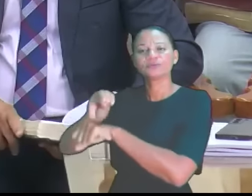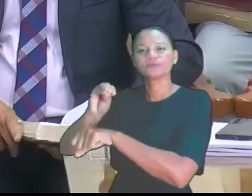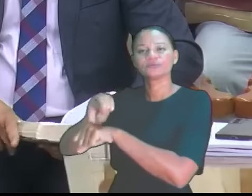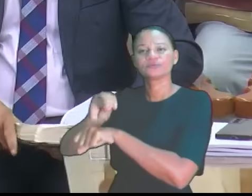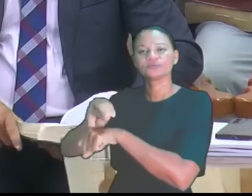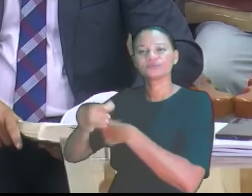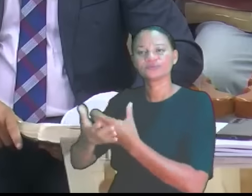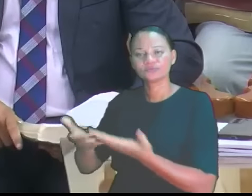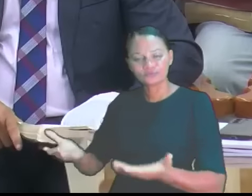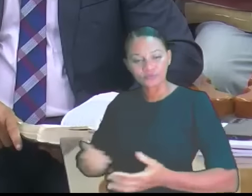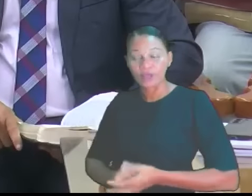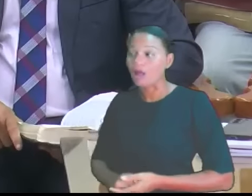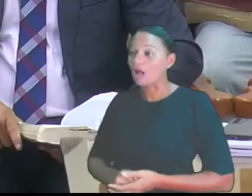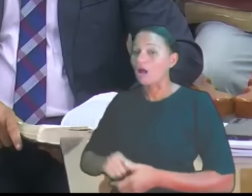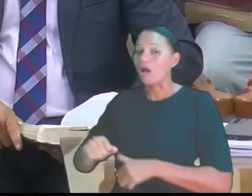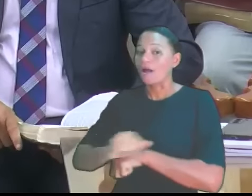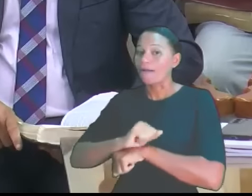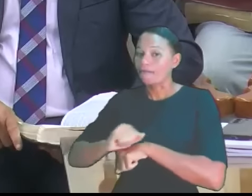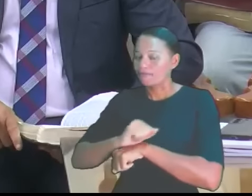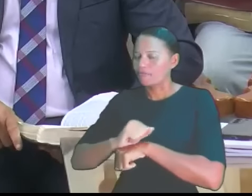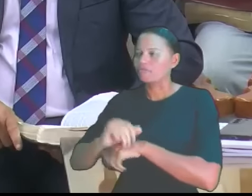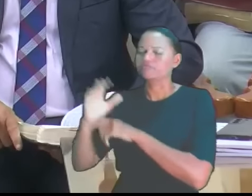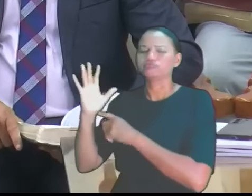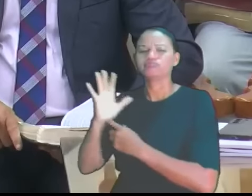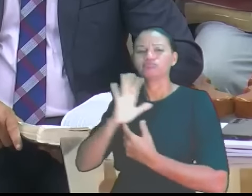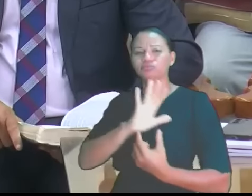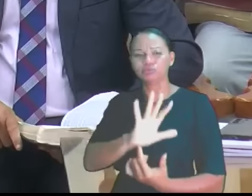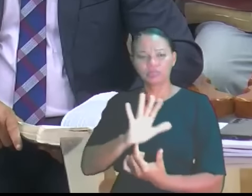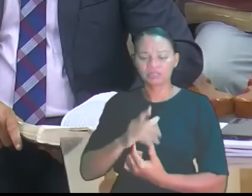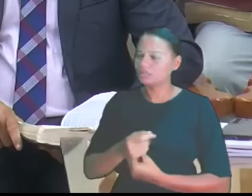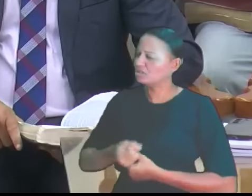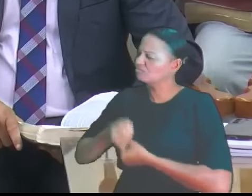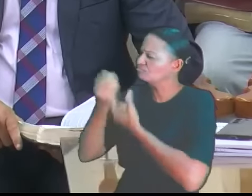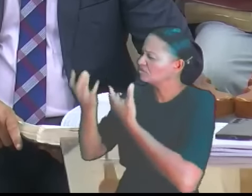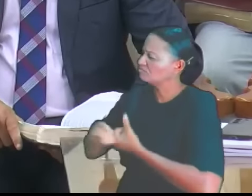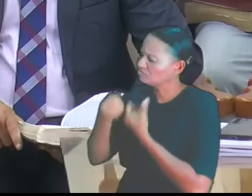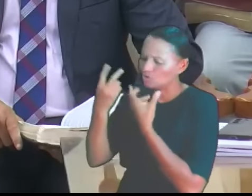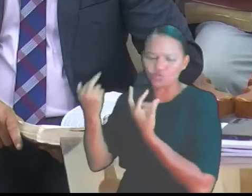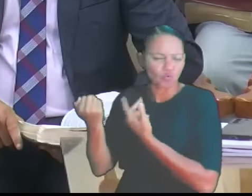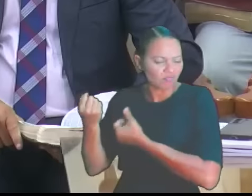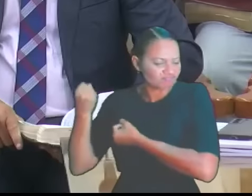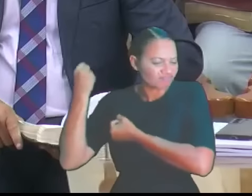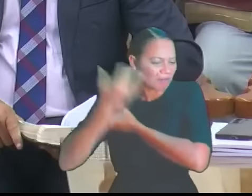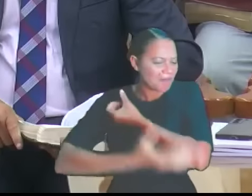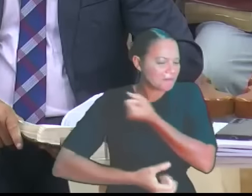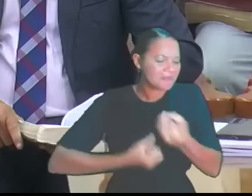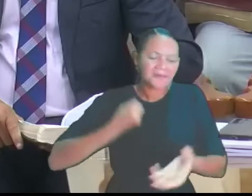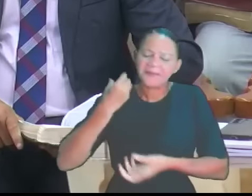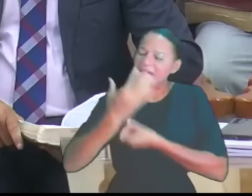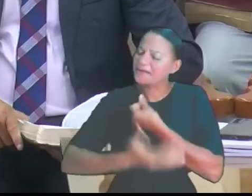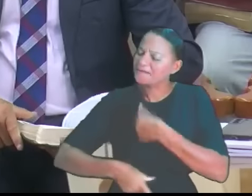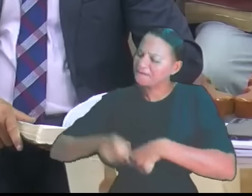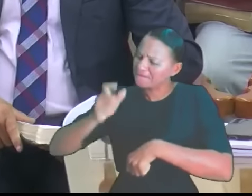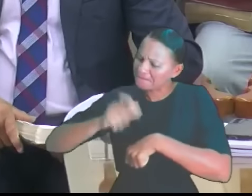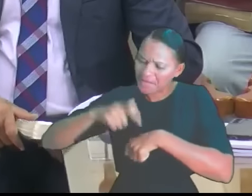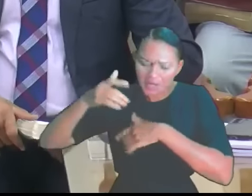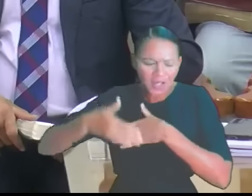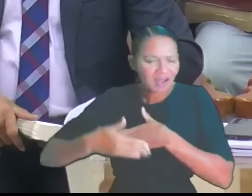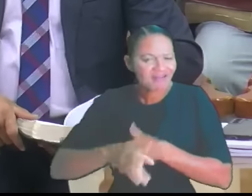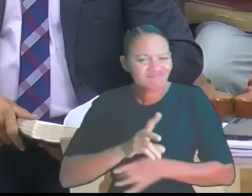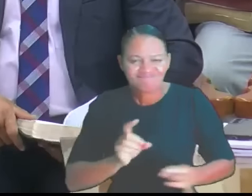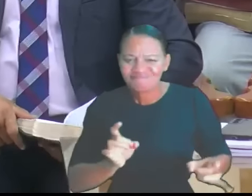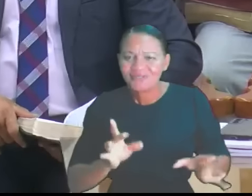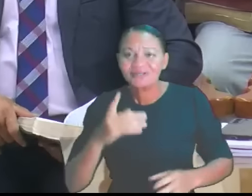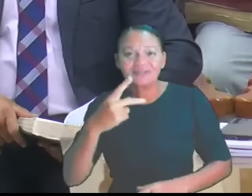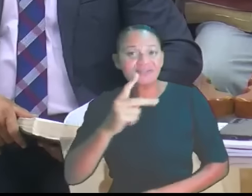Abraão, eu vou mostrar que para quem não me nega tudo, eu não nego nada. A partir de hoje, Abraão, vai se cumprir na sua